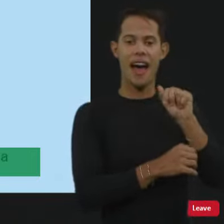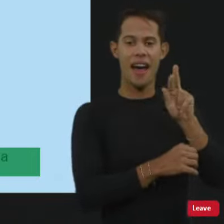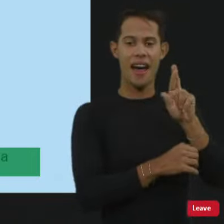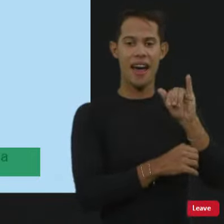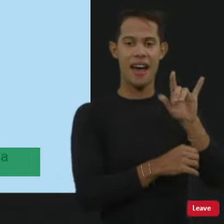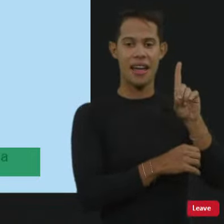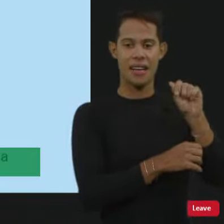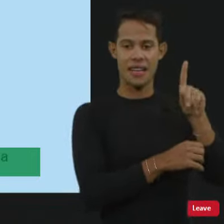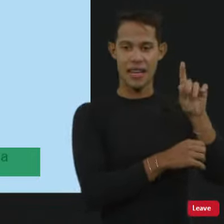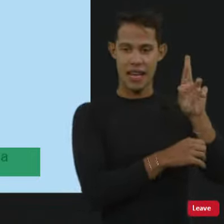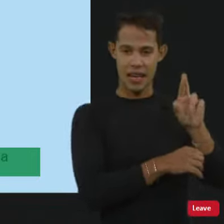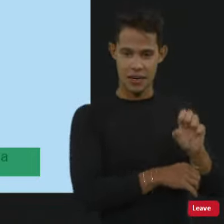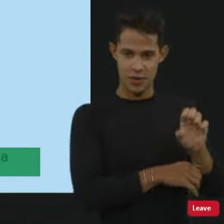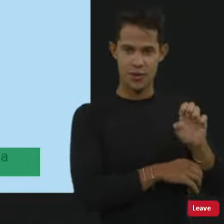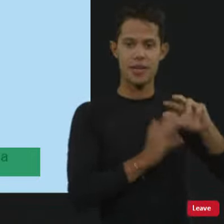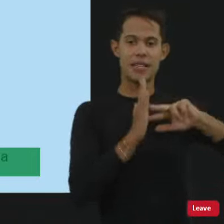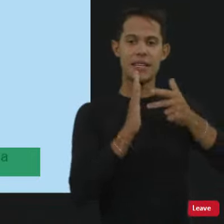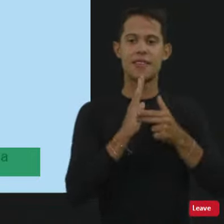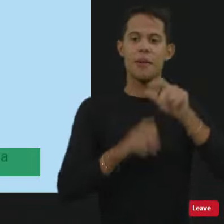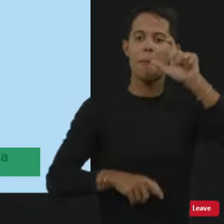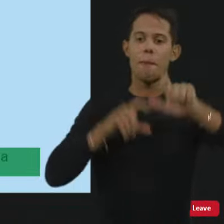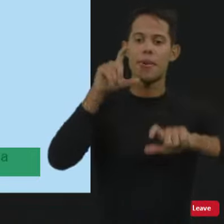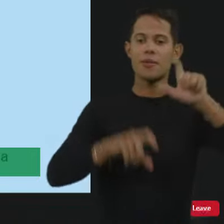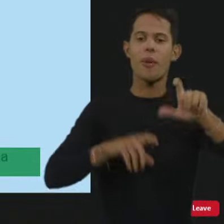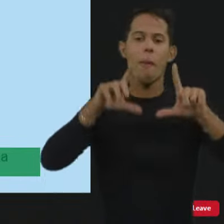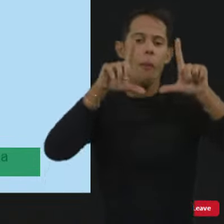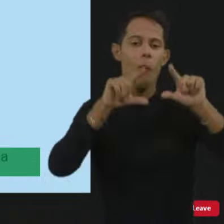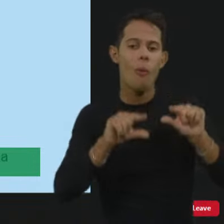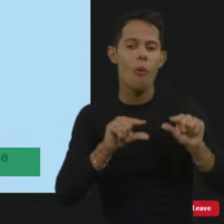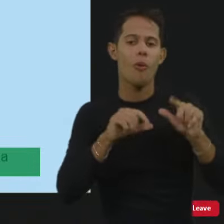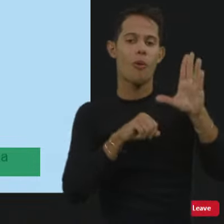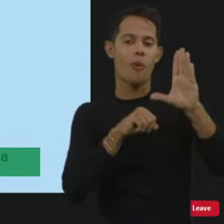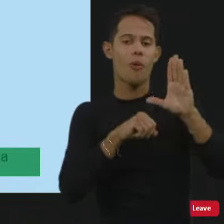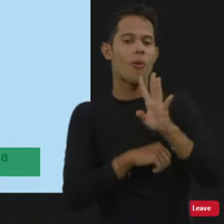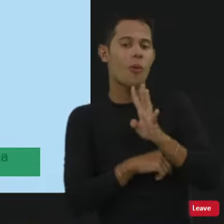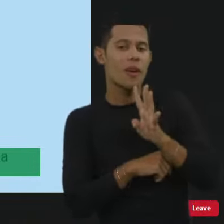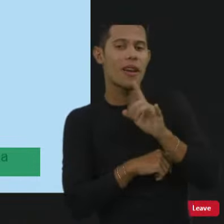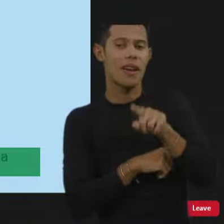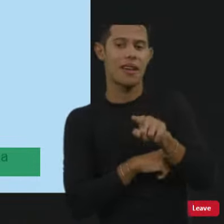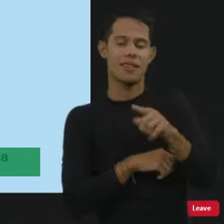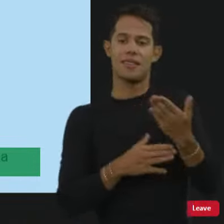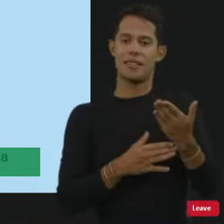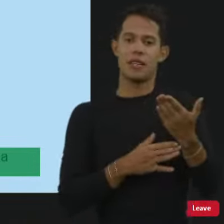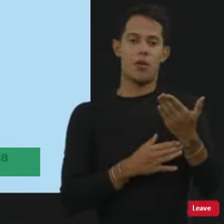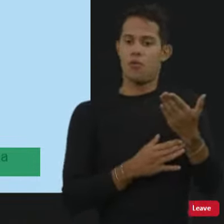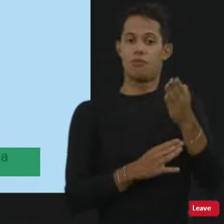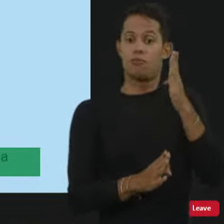conhecem, inclusive no meio médico, e acaba, então, sendo pouco detectada.